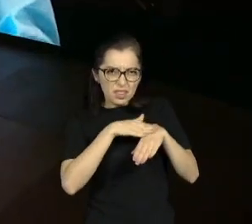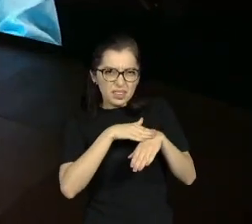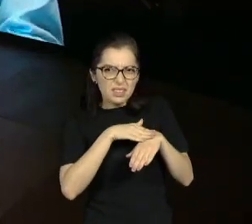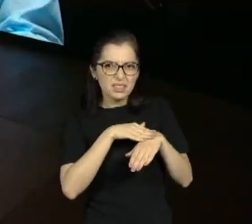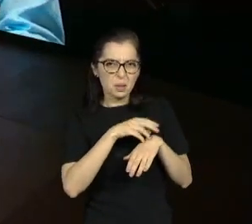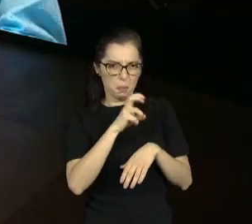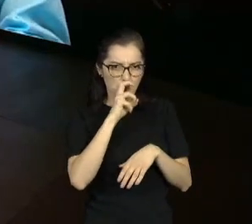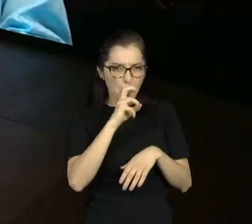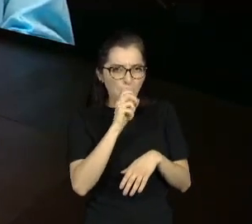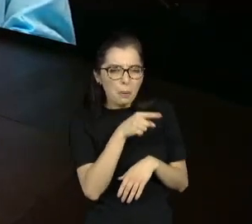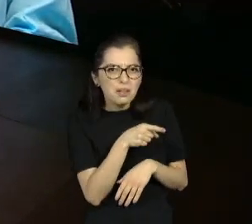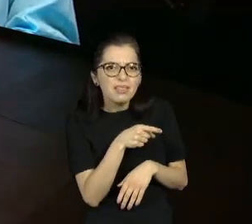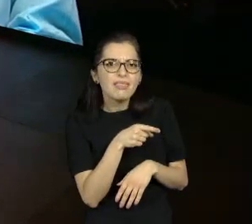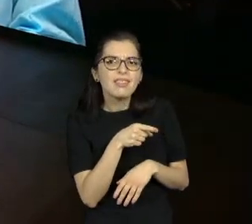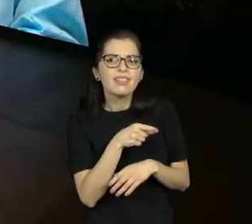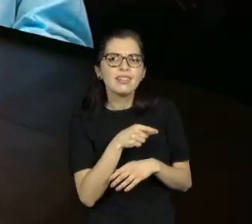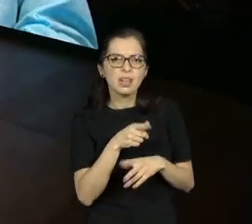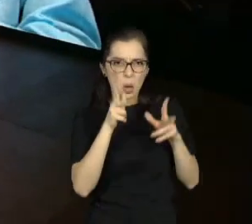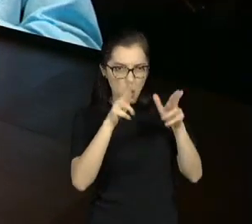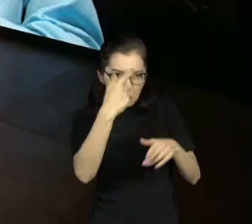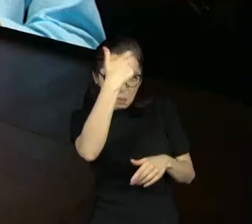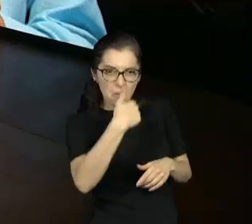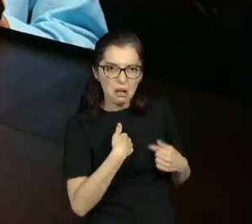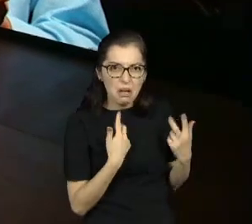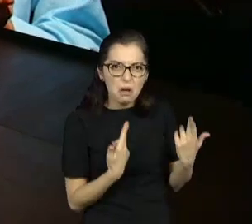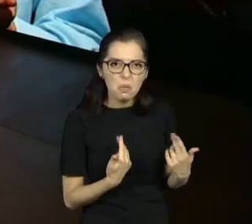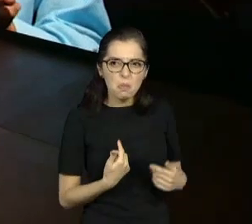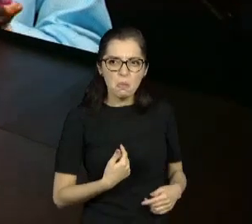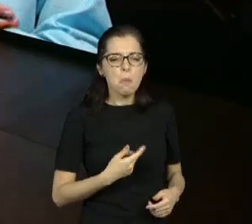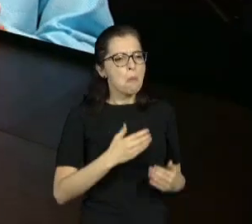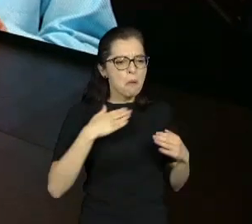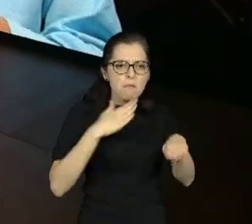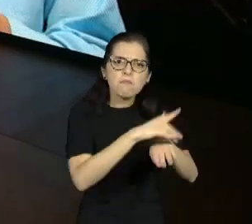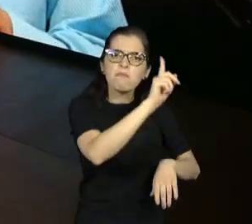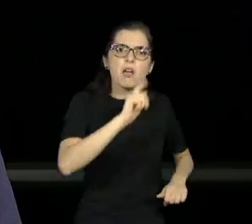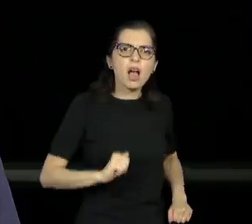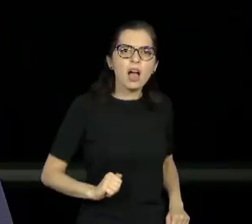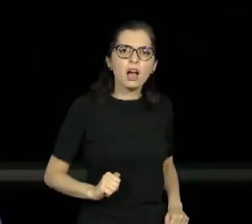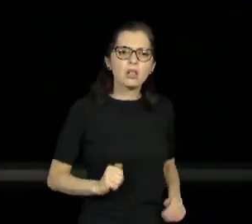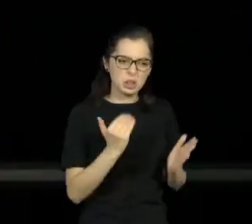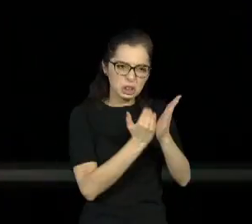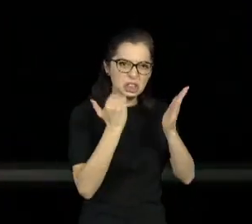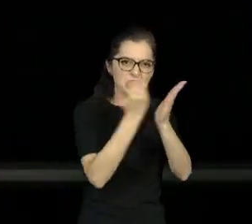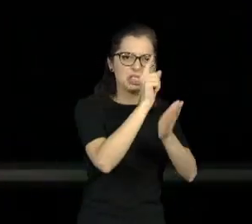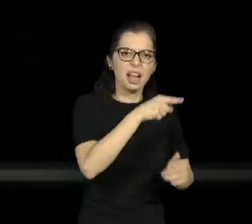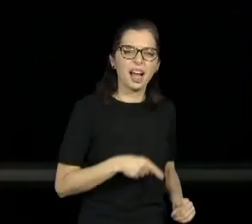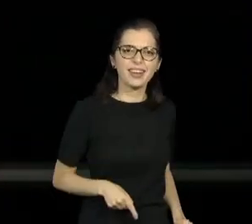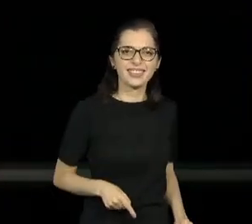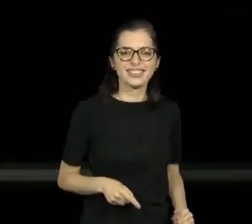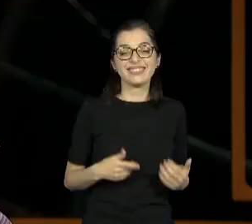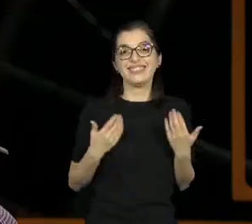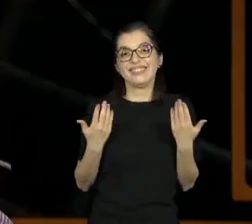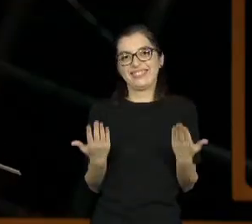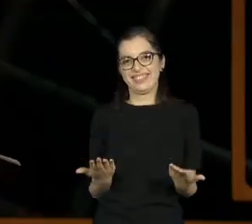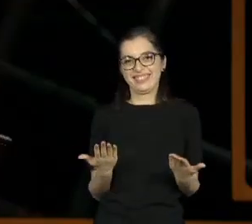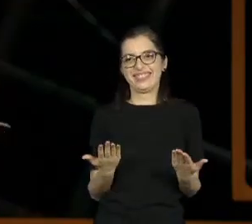sou daquele jeito, né, pai? Minha filha, talvez eu tenha exagerado um pouquinho. Então. Aí ela foi